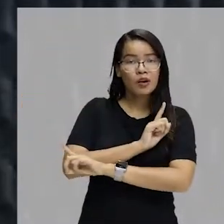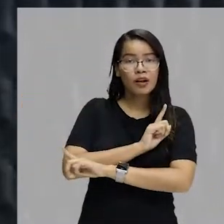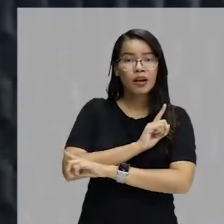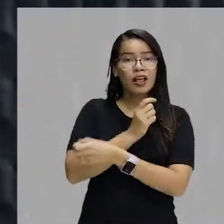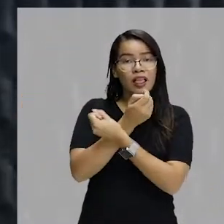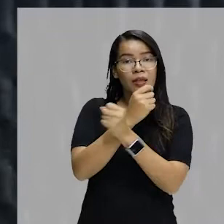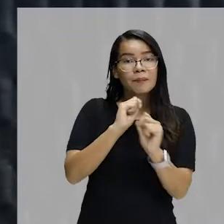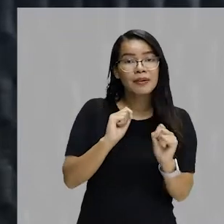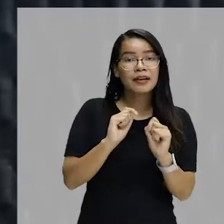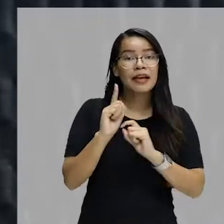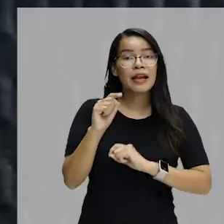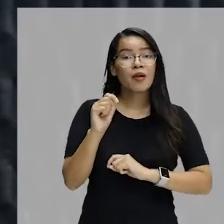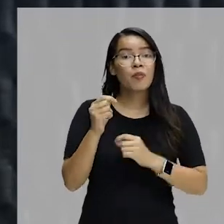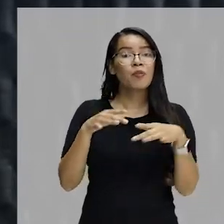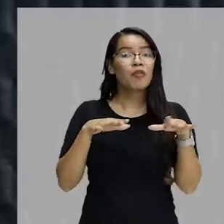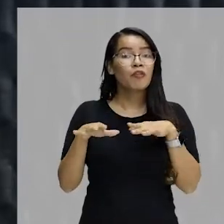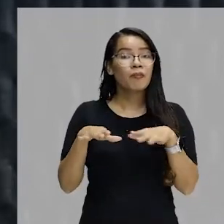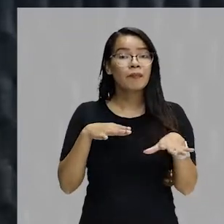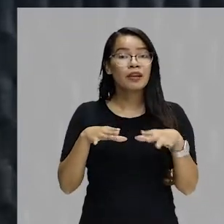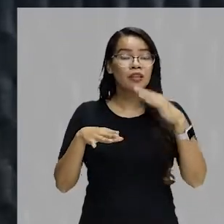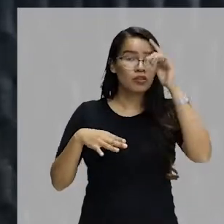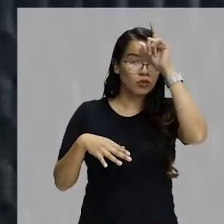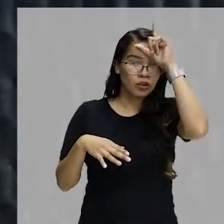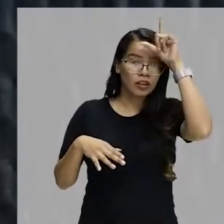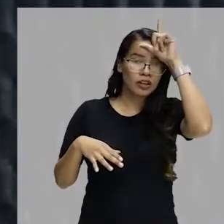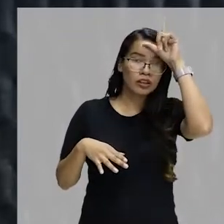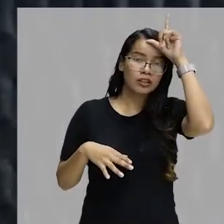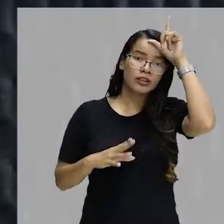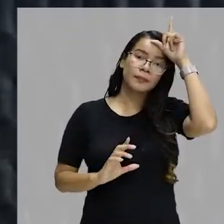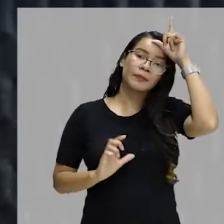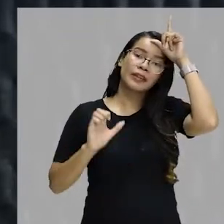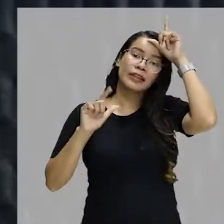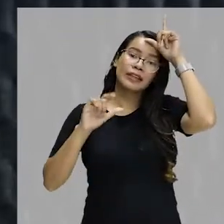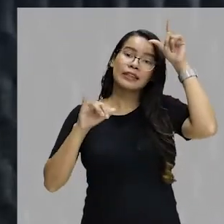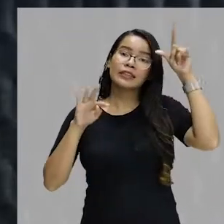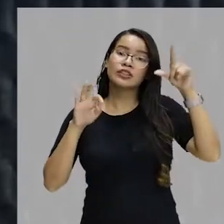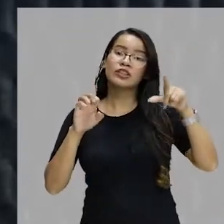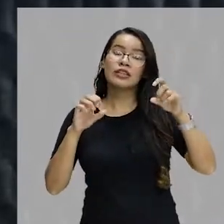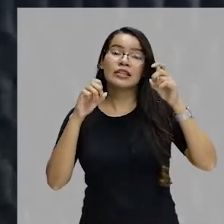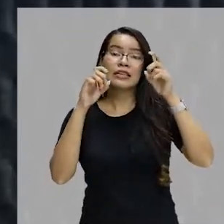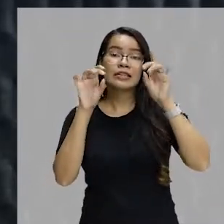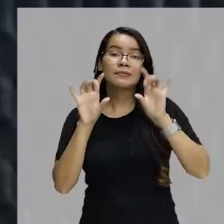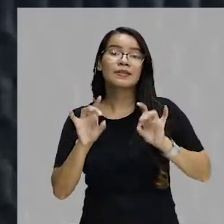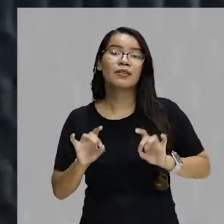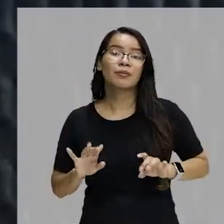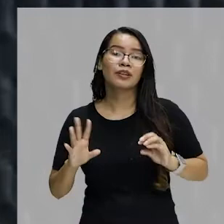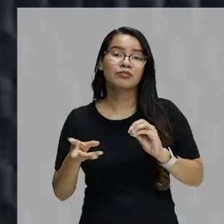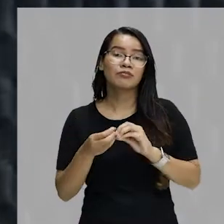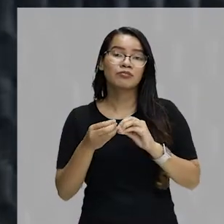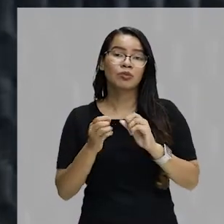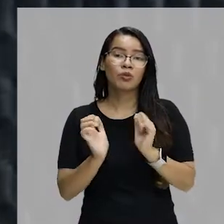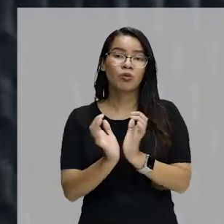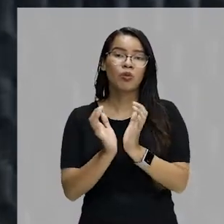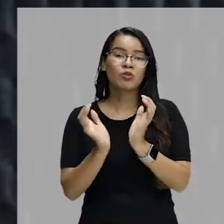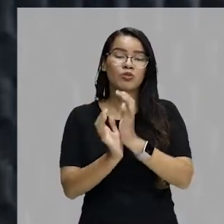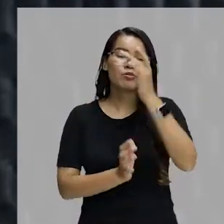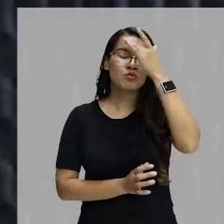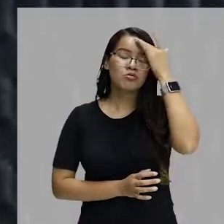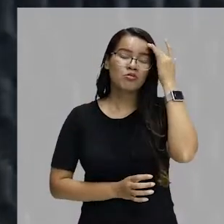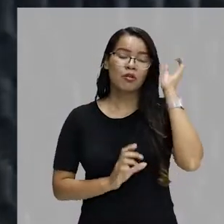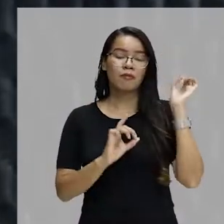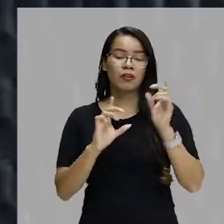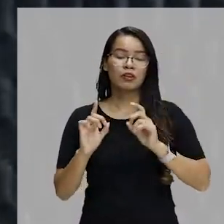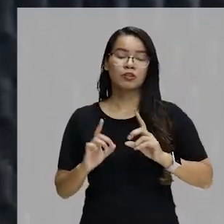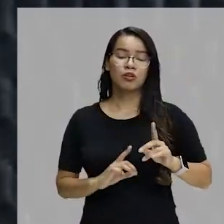é um movimento liderado pelas elites urbanas, elite formada principalmente por comerciantes portugueses, que queriam manter seus